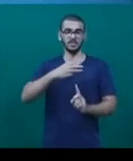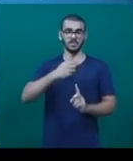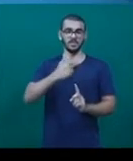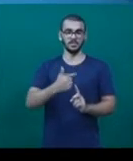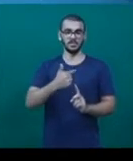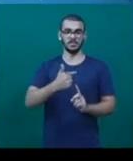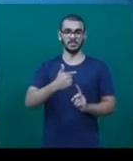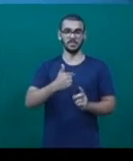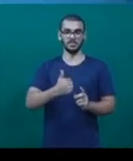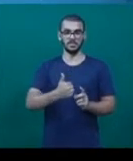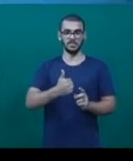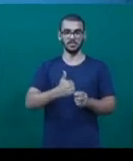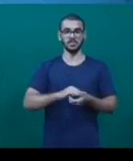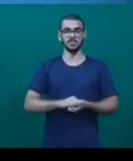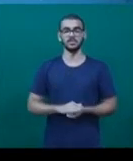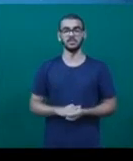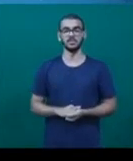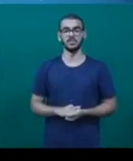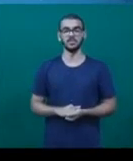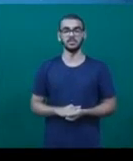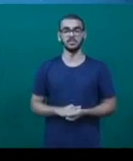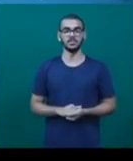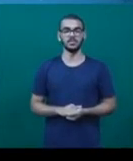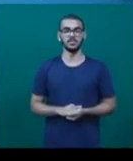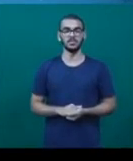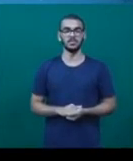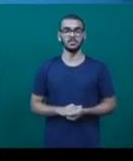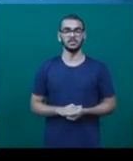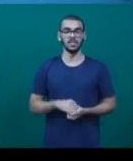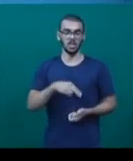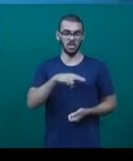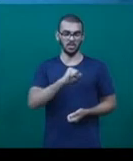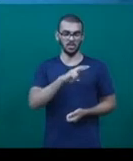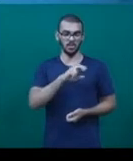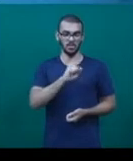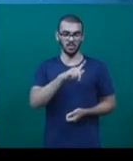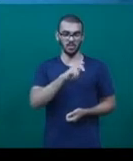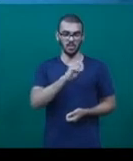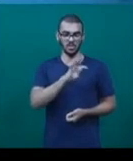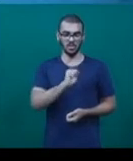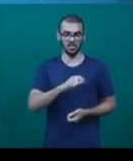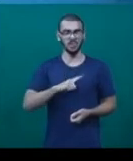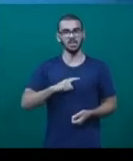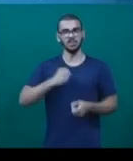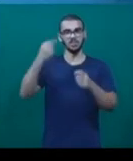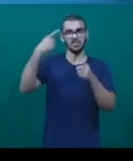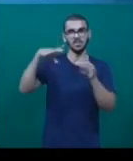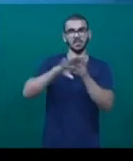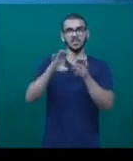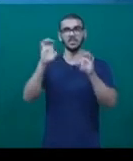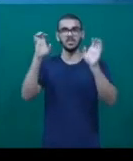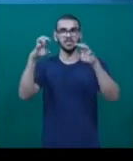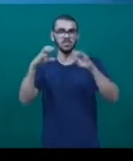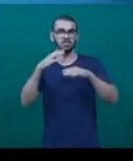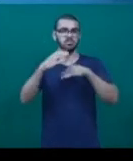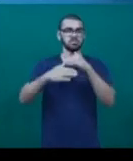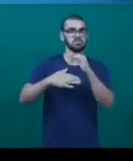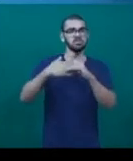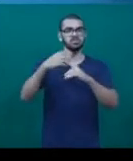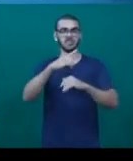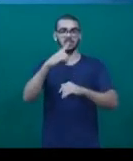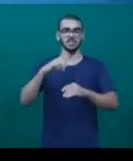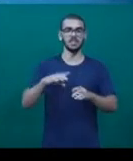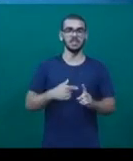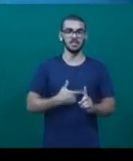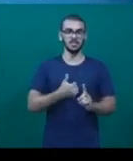17 graus e máxima de 31. Em Nova Ponte, amanhã começa com sol e pode chover ao longo do dia. A mínima é de